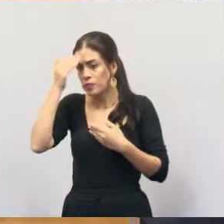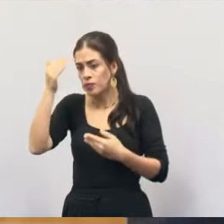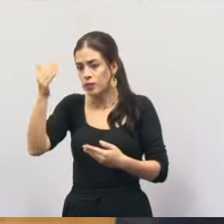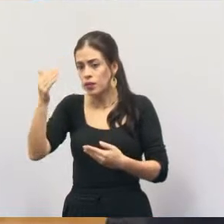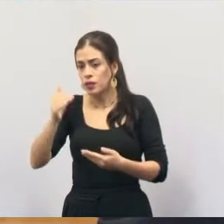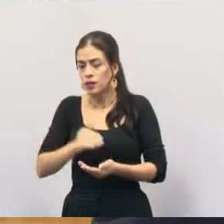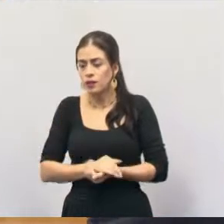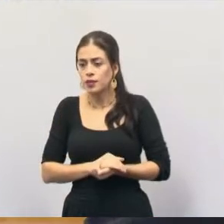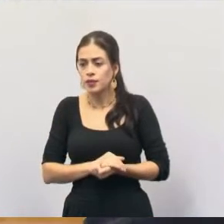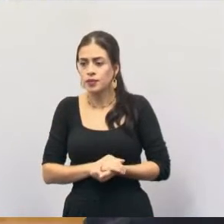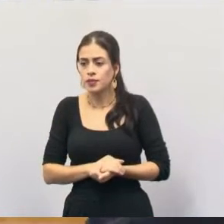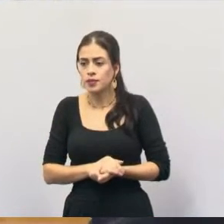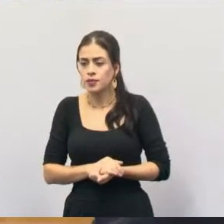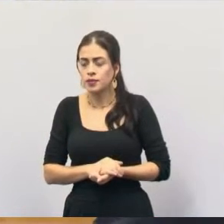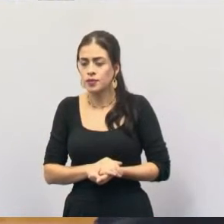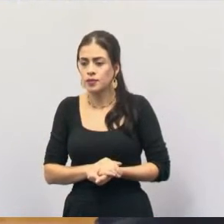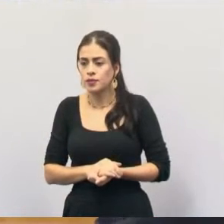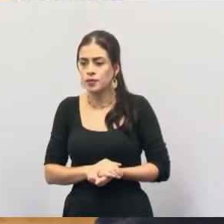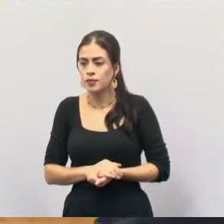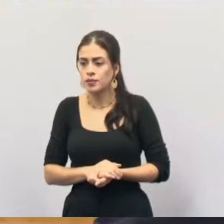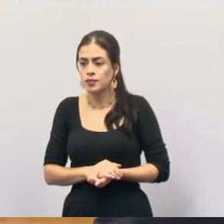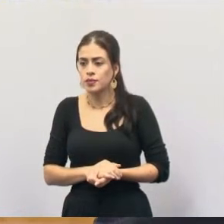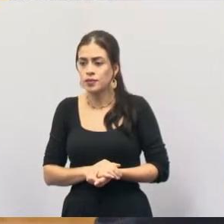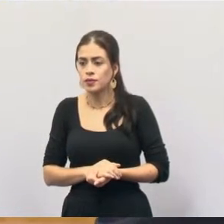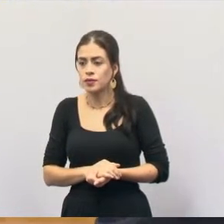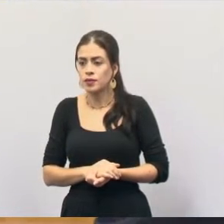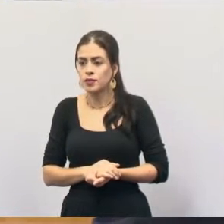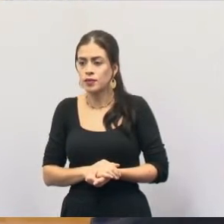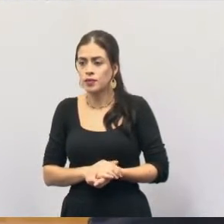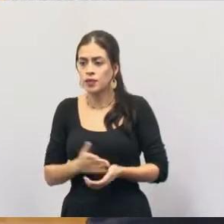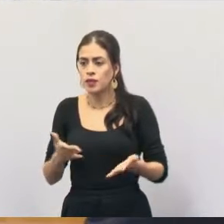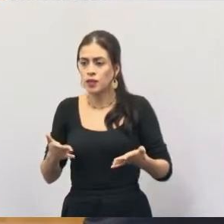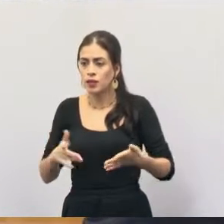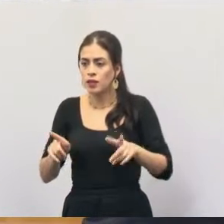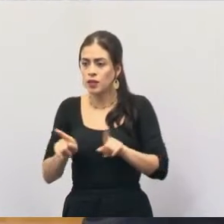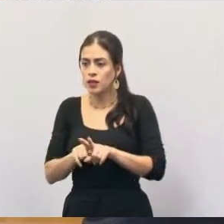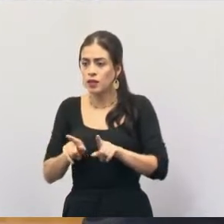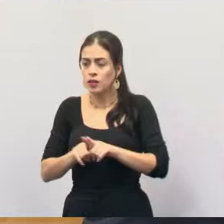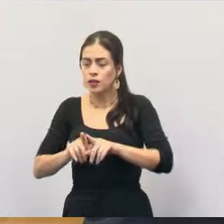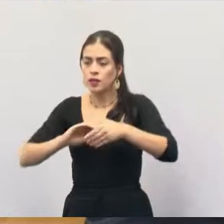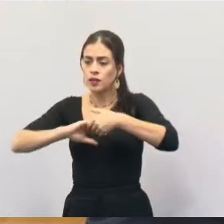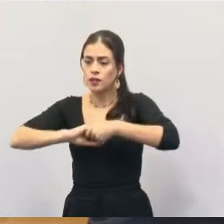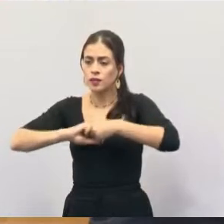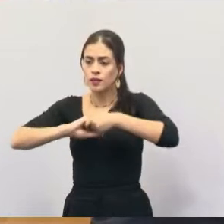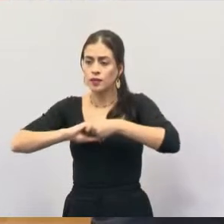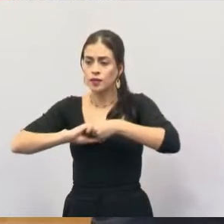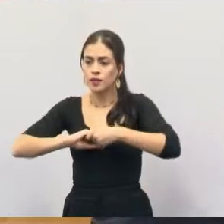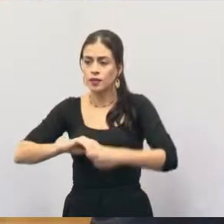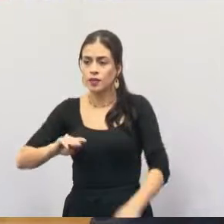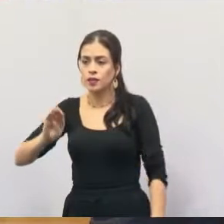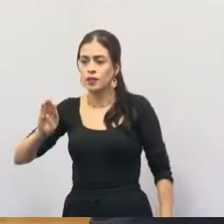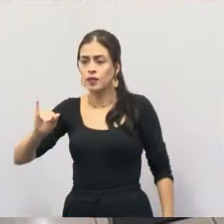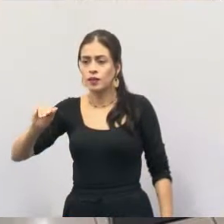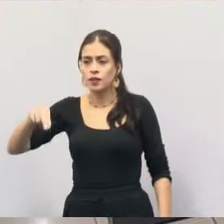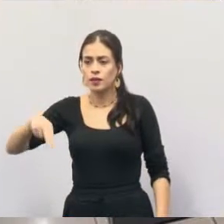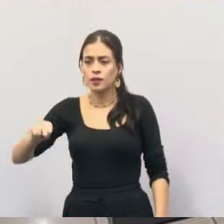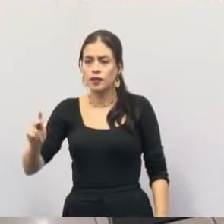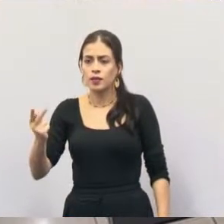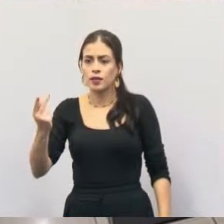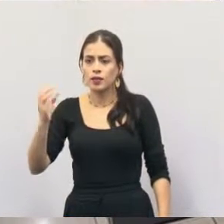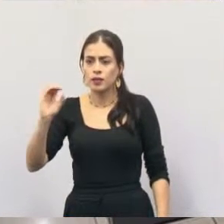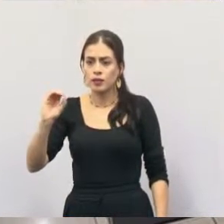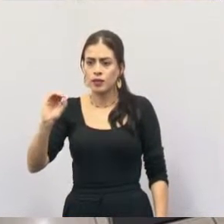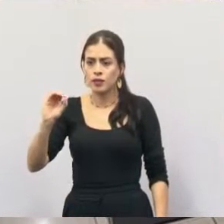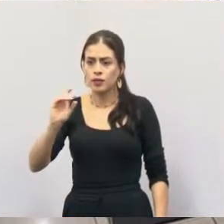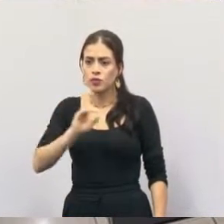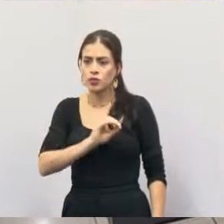Tá. E não, agora também quero cumprimentar o Binho, que aqui está, diretor da Cultura, né, da